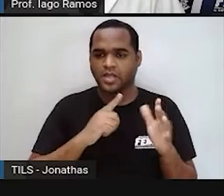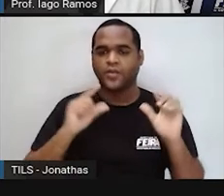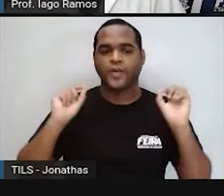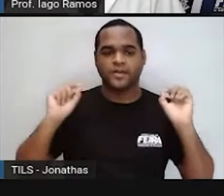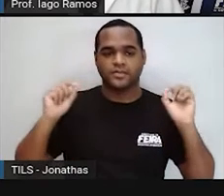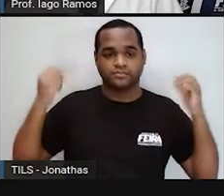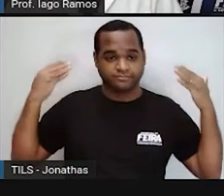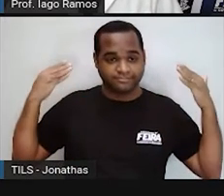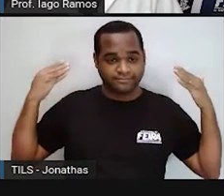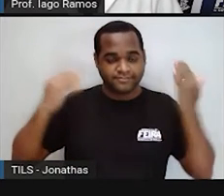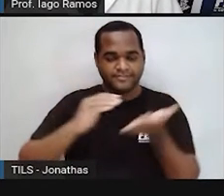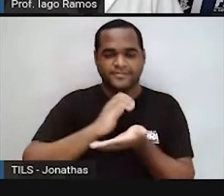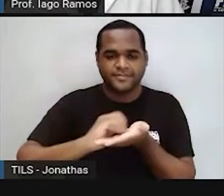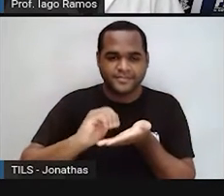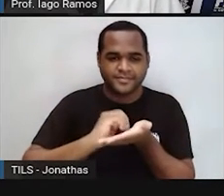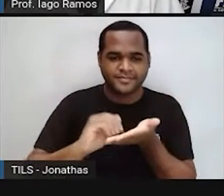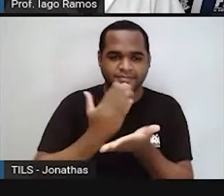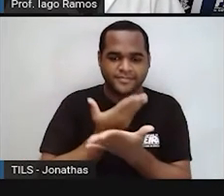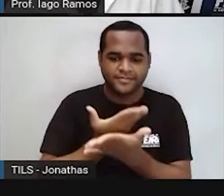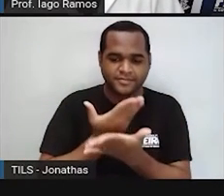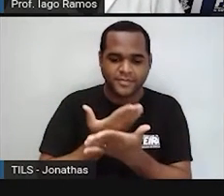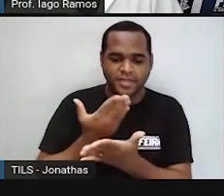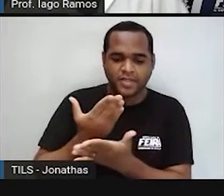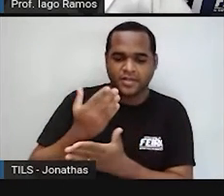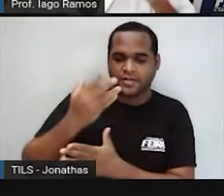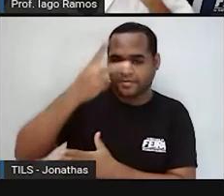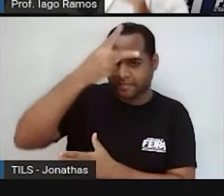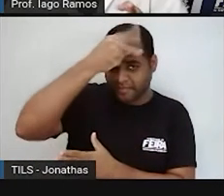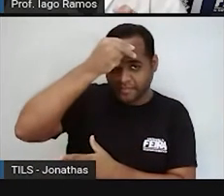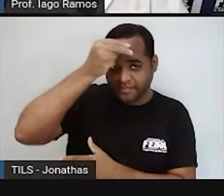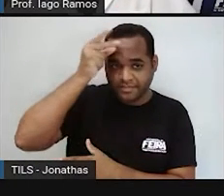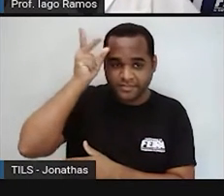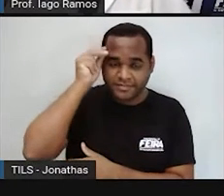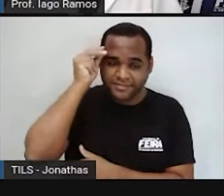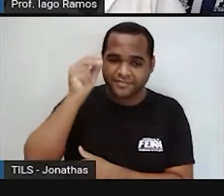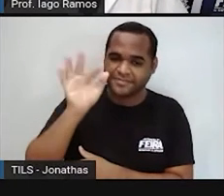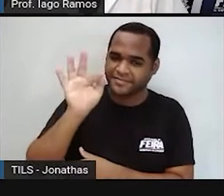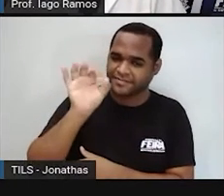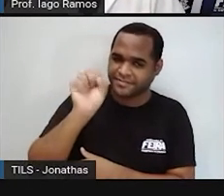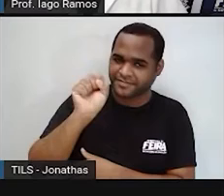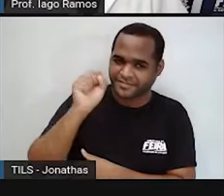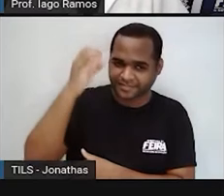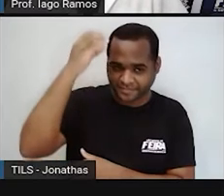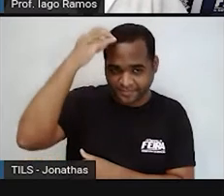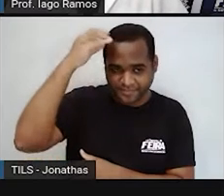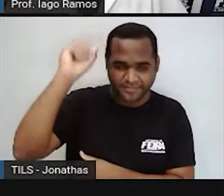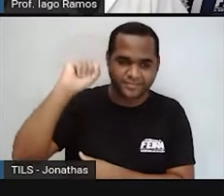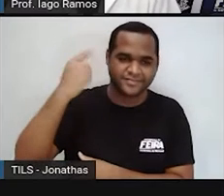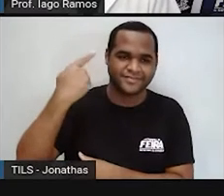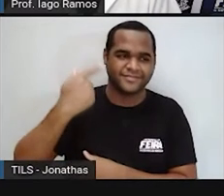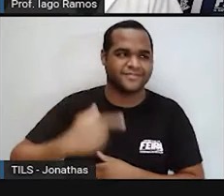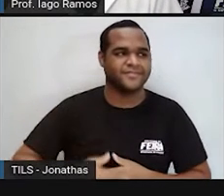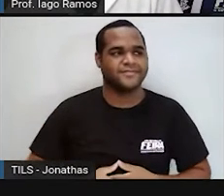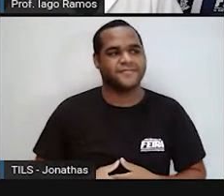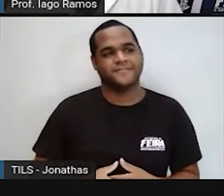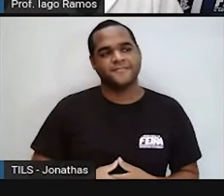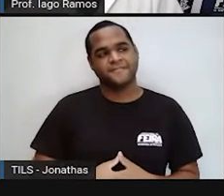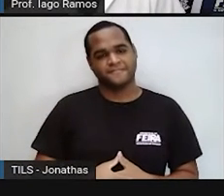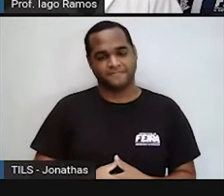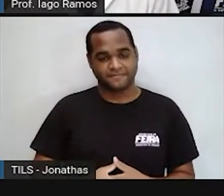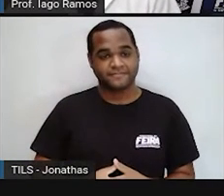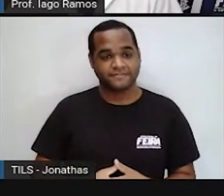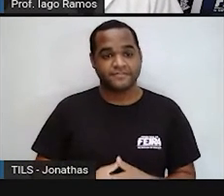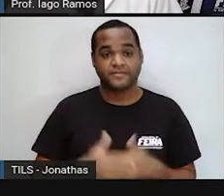Secretaria Municipal de Educação da nossa terra da nossa queridíssima princesa do Sertão tá bom